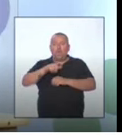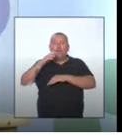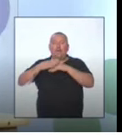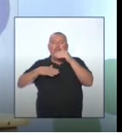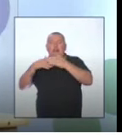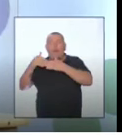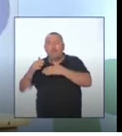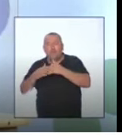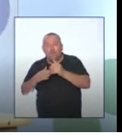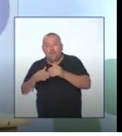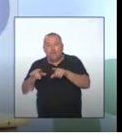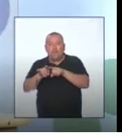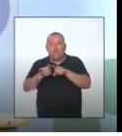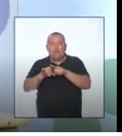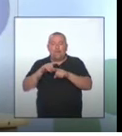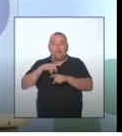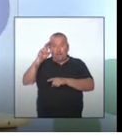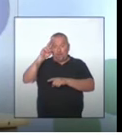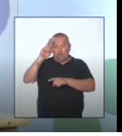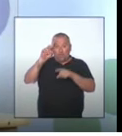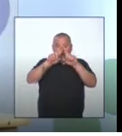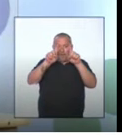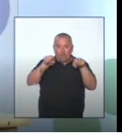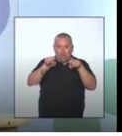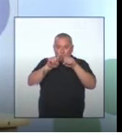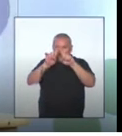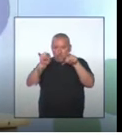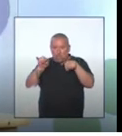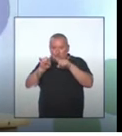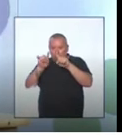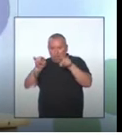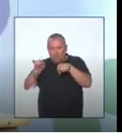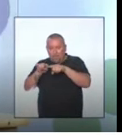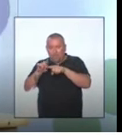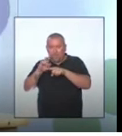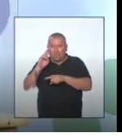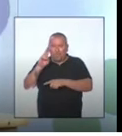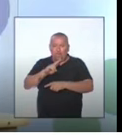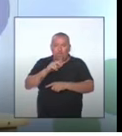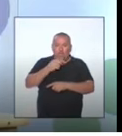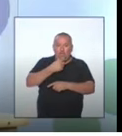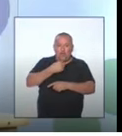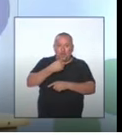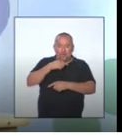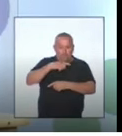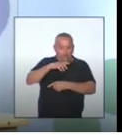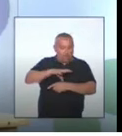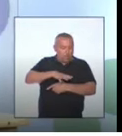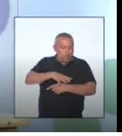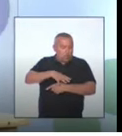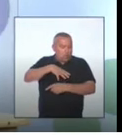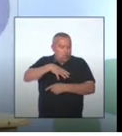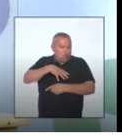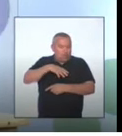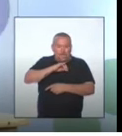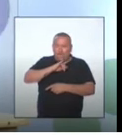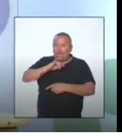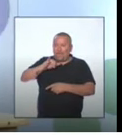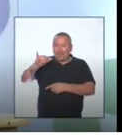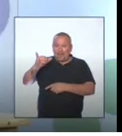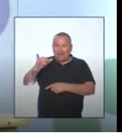práticas. Ali naquela história ainda do quadrinho, nós vimos que os meninos tiveram a coragem de contar para o